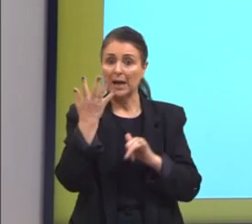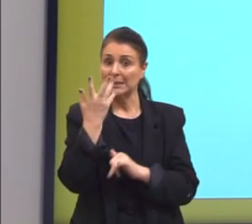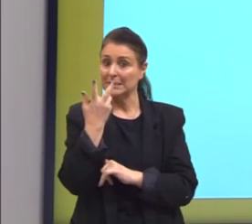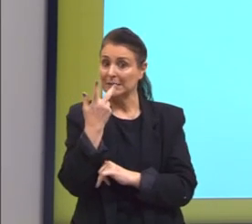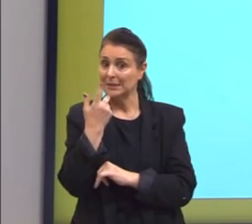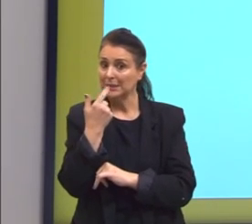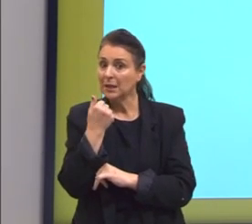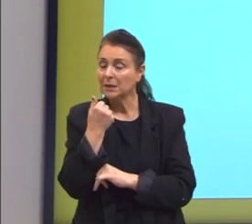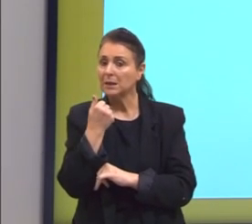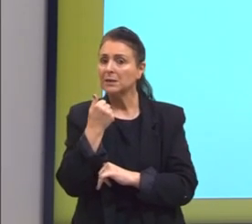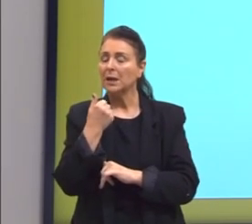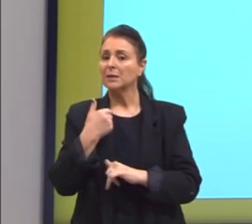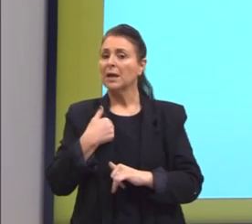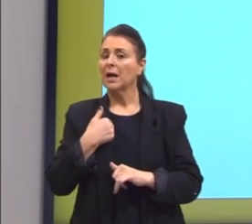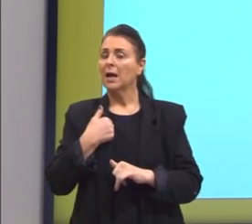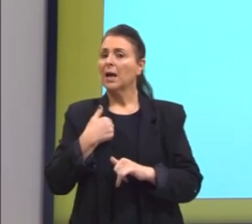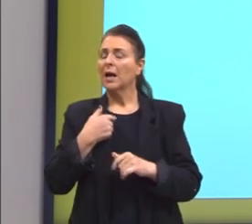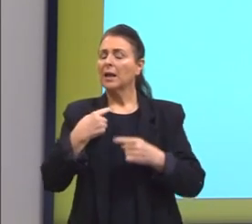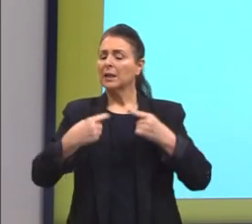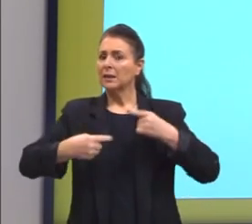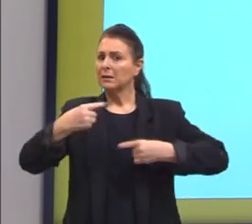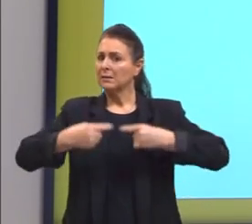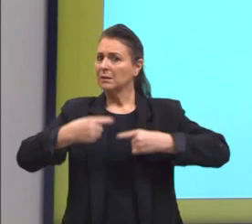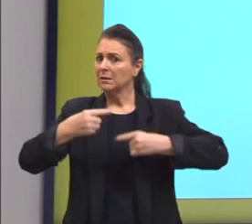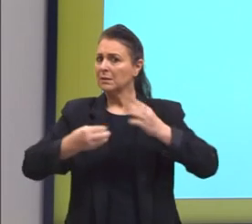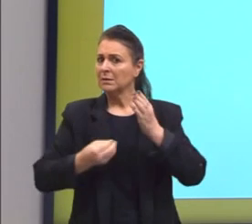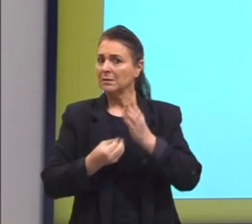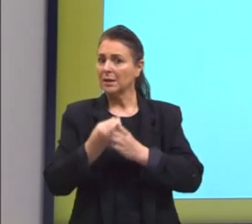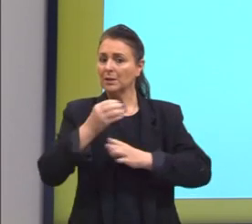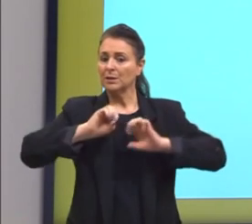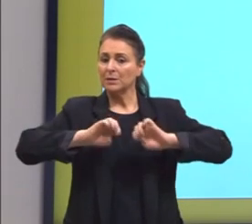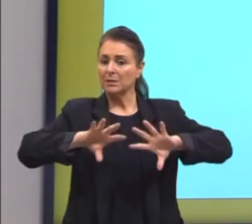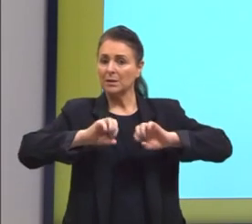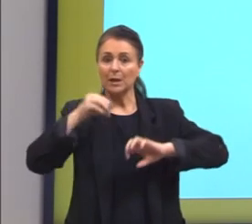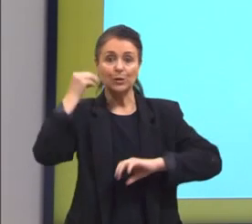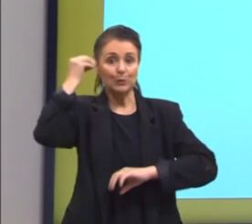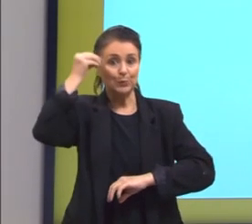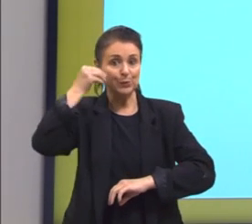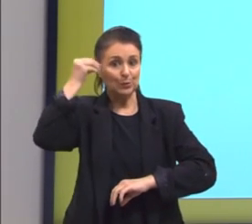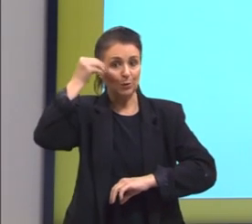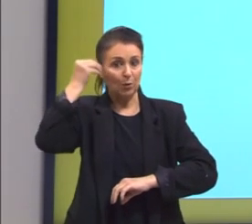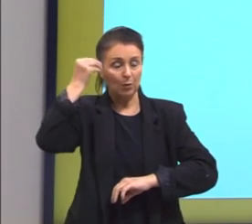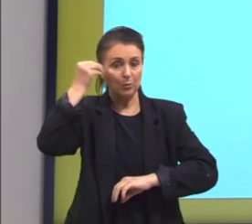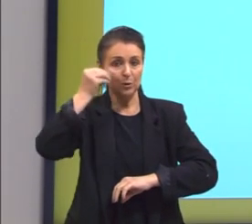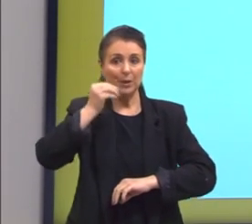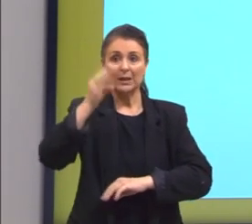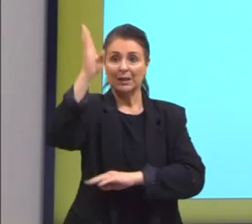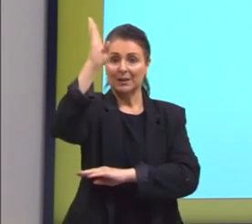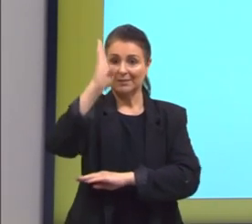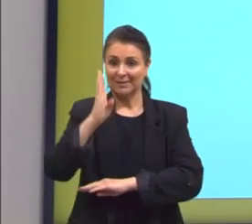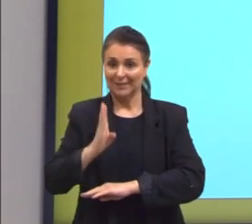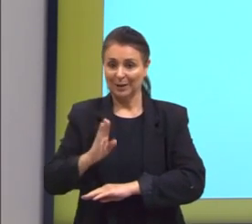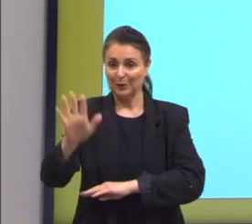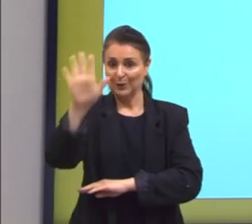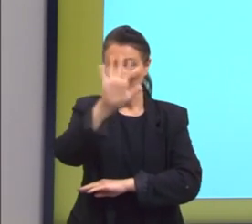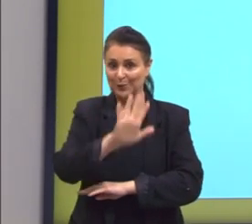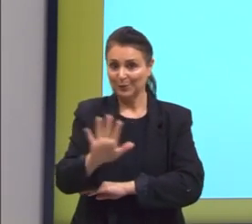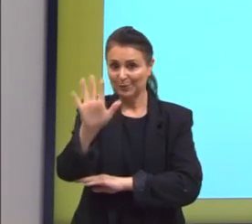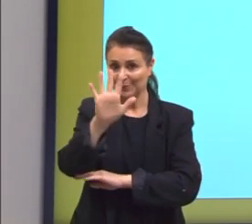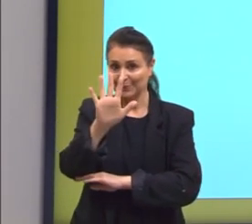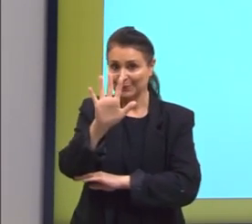é motivo de debates entre educadores e psicólogos no território nacional assim